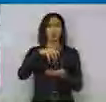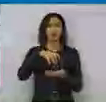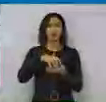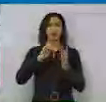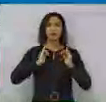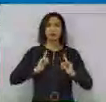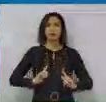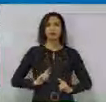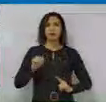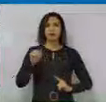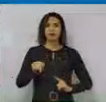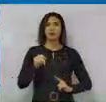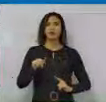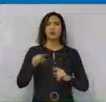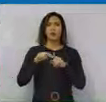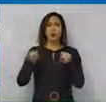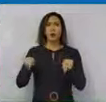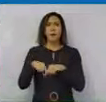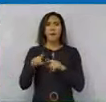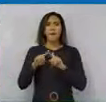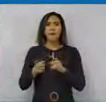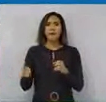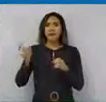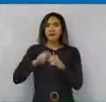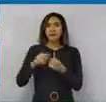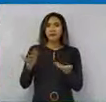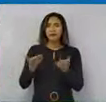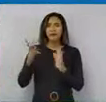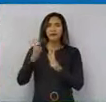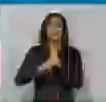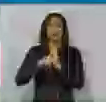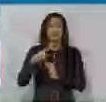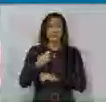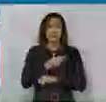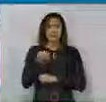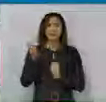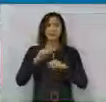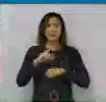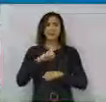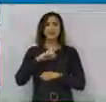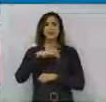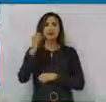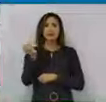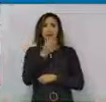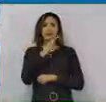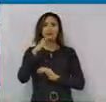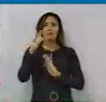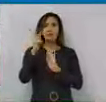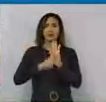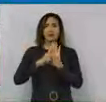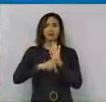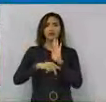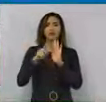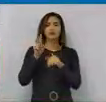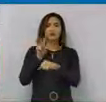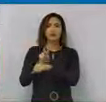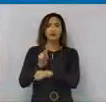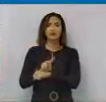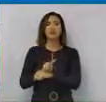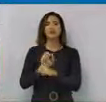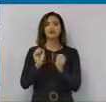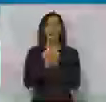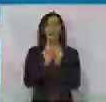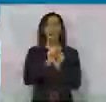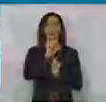dessa unidade de conservação. Contudo, agora com a retomada desse projeto, nós vamos atualizar esses projetos, essas consultas, tanto com a